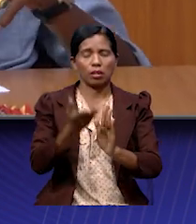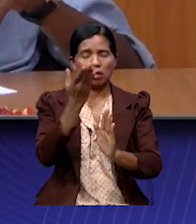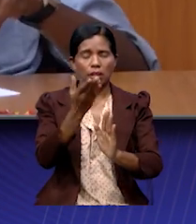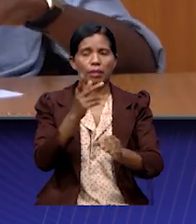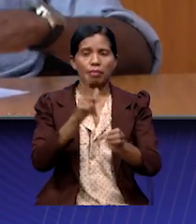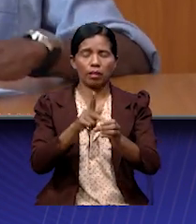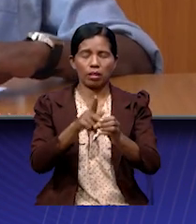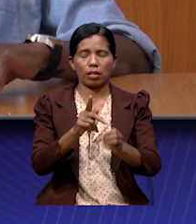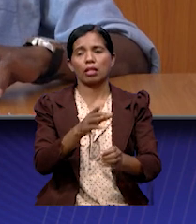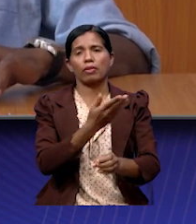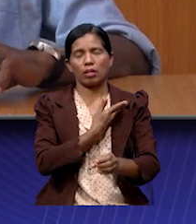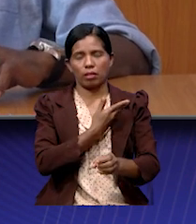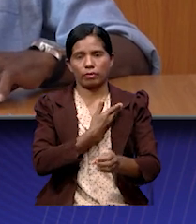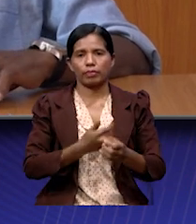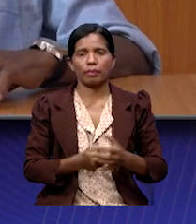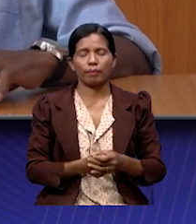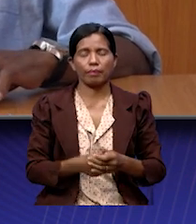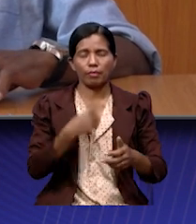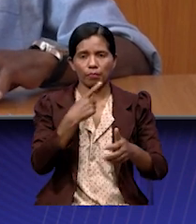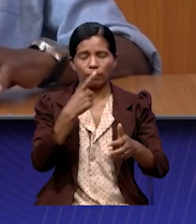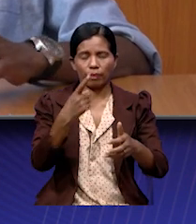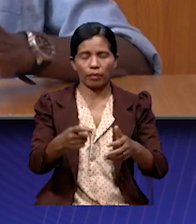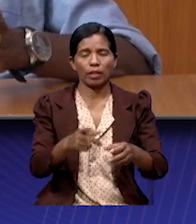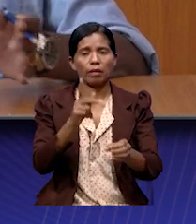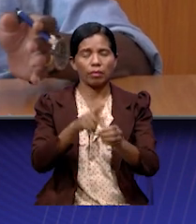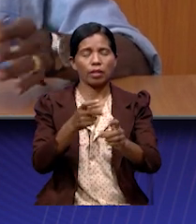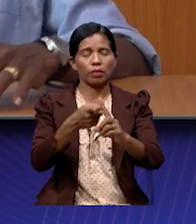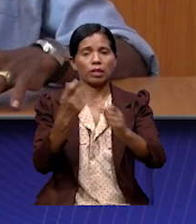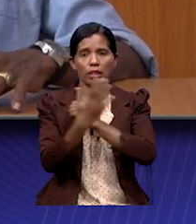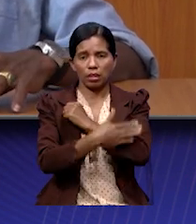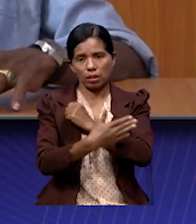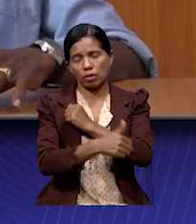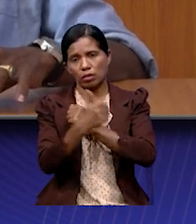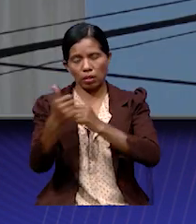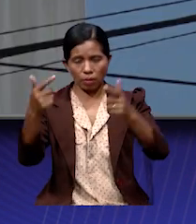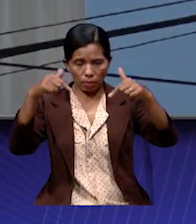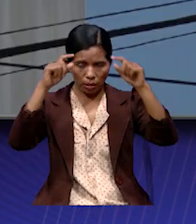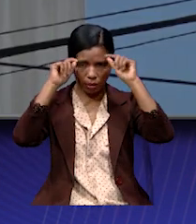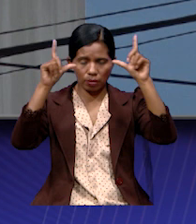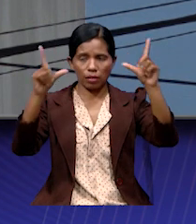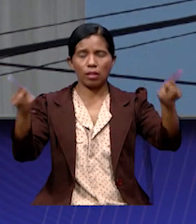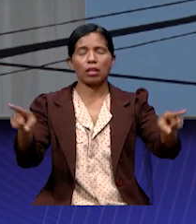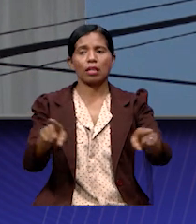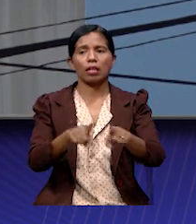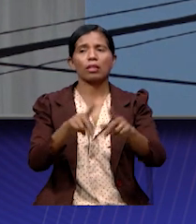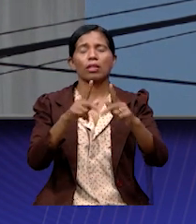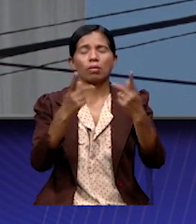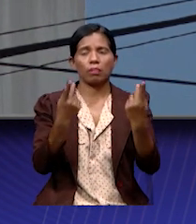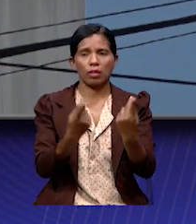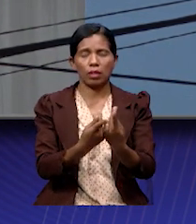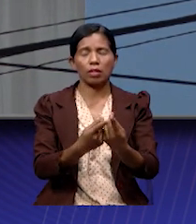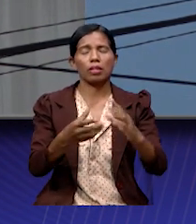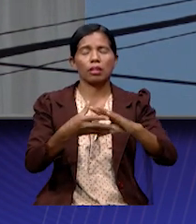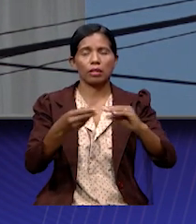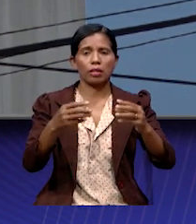Empresa Timor-Oang nebe sai operador supplier mina husi rai liur mai Timor-Leste, hanesa empresa Esperança